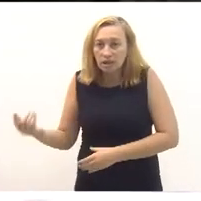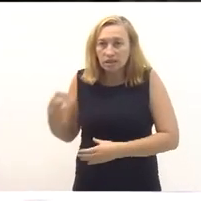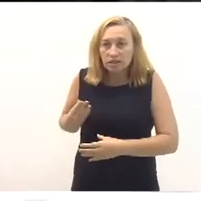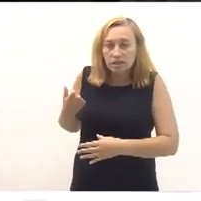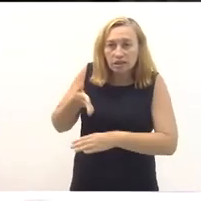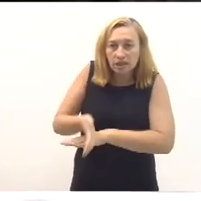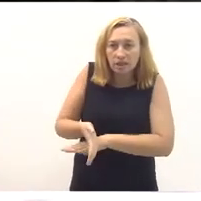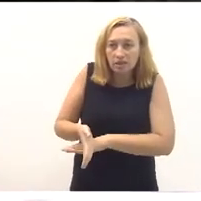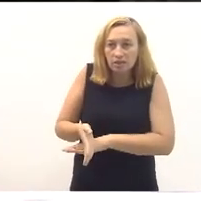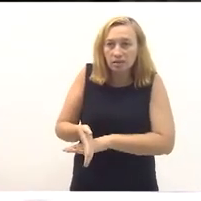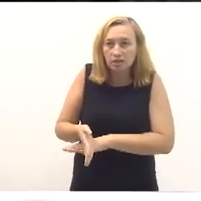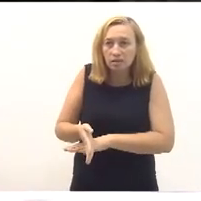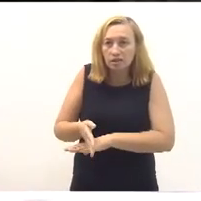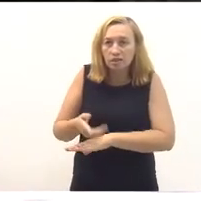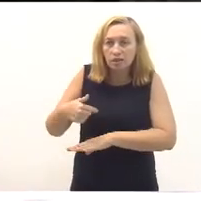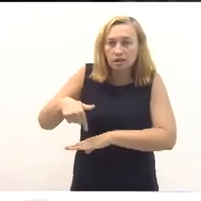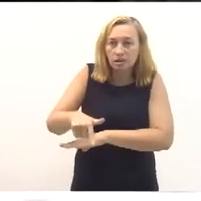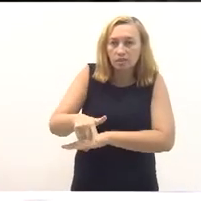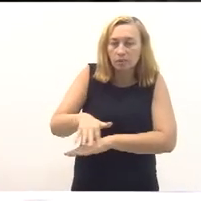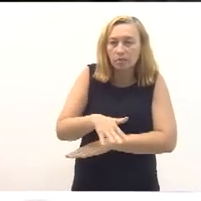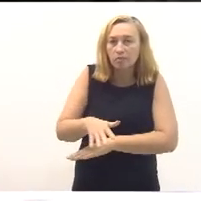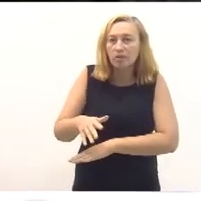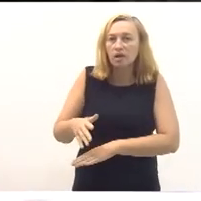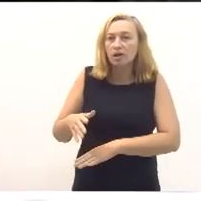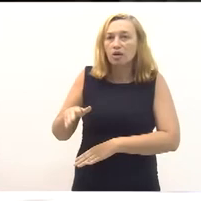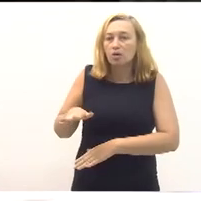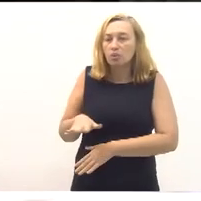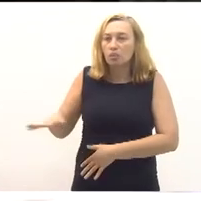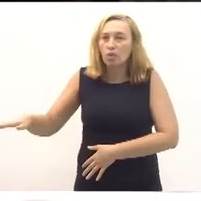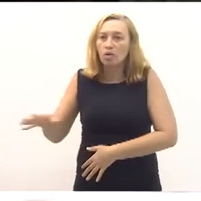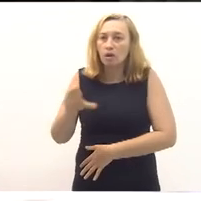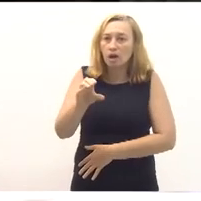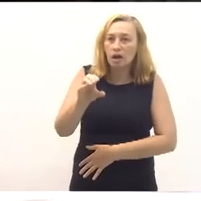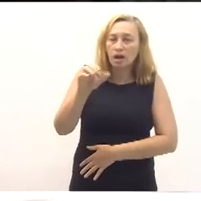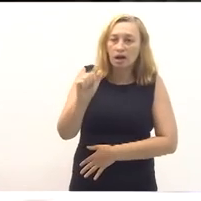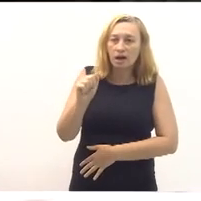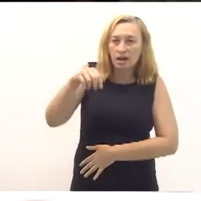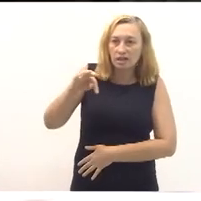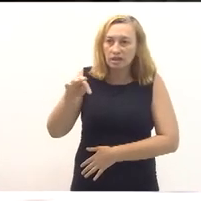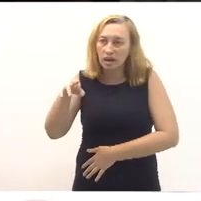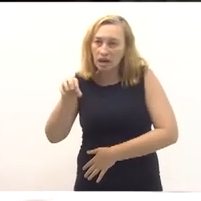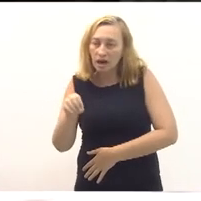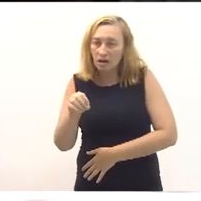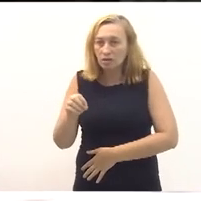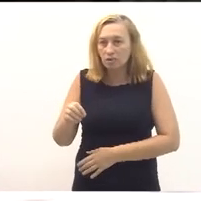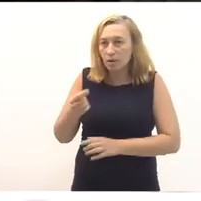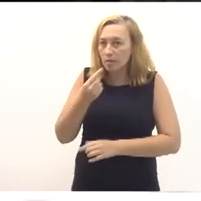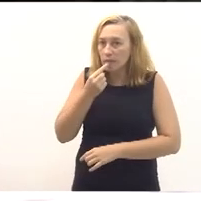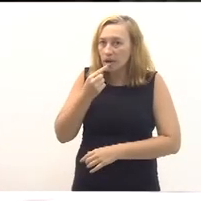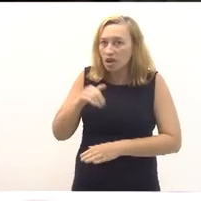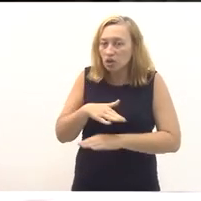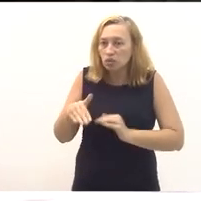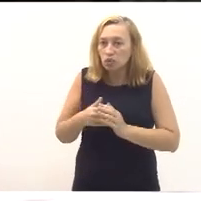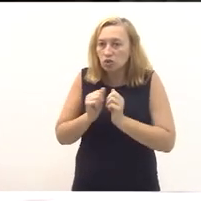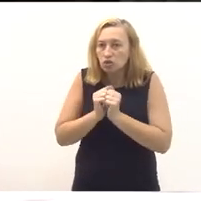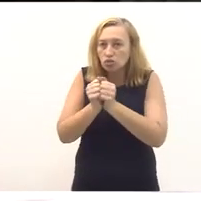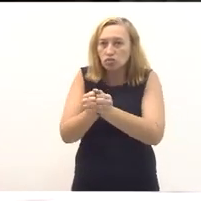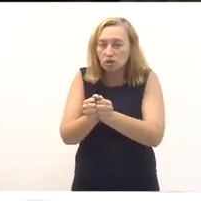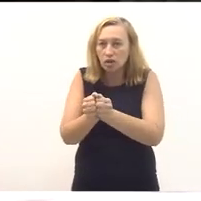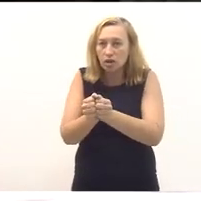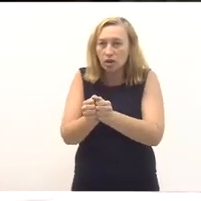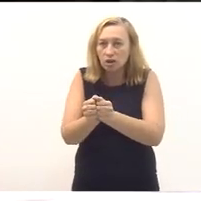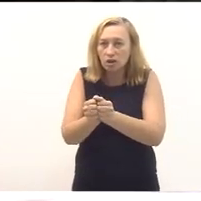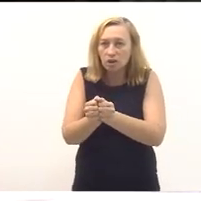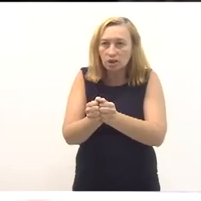de dentro da favela em direção ao asfalto por exemplo Morro do Cantagalo ficar bem próximo ali Imagina assim todo mundo se unisse uma